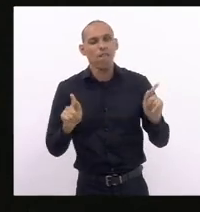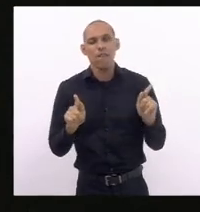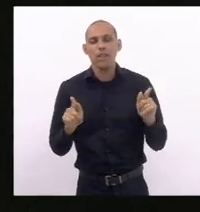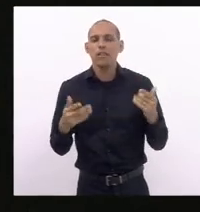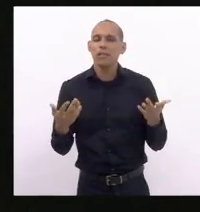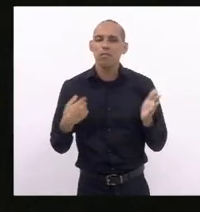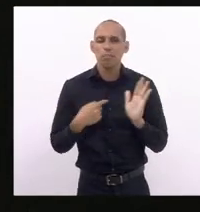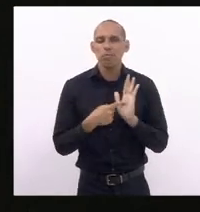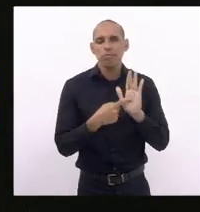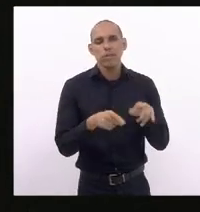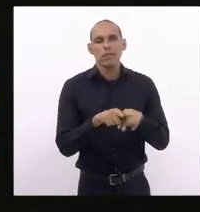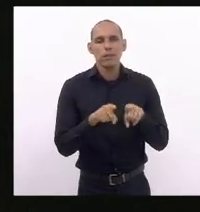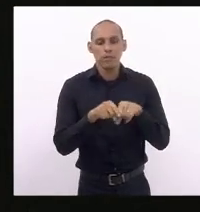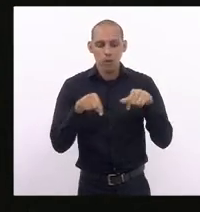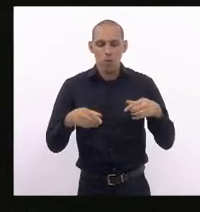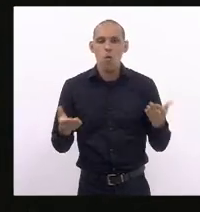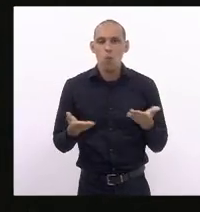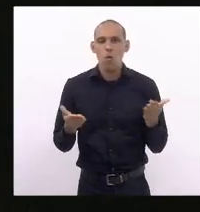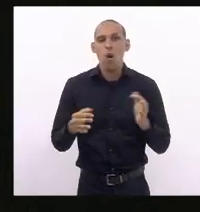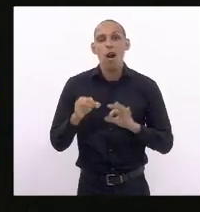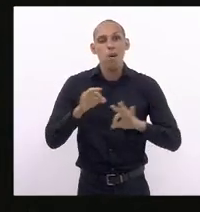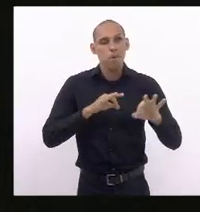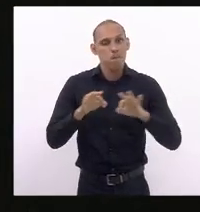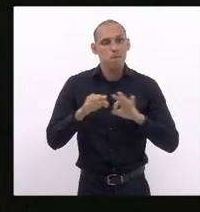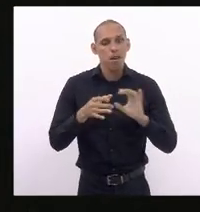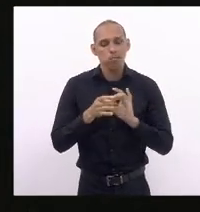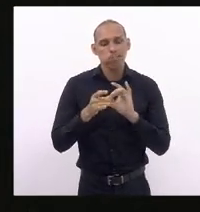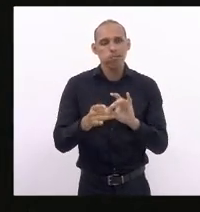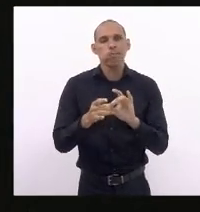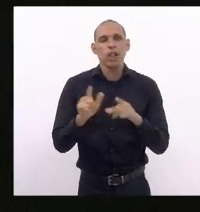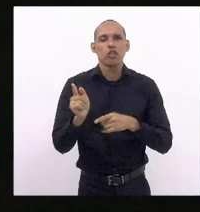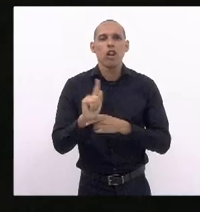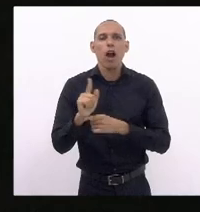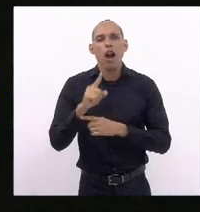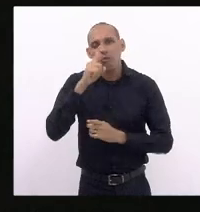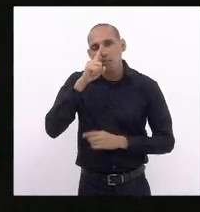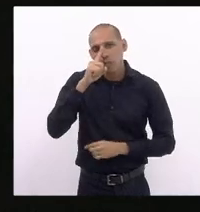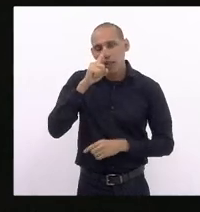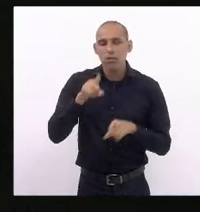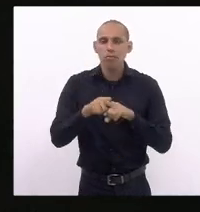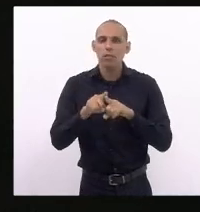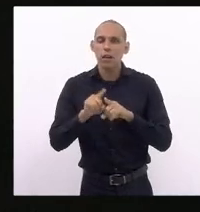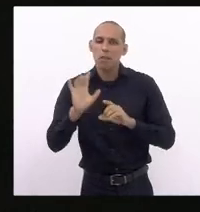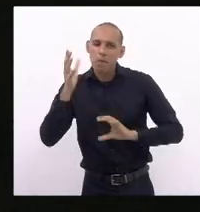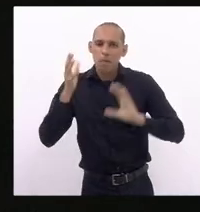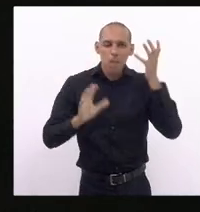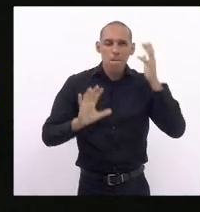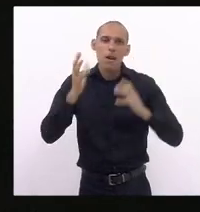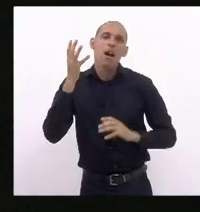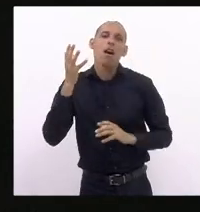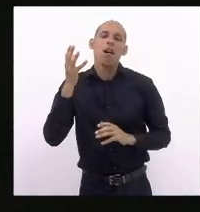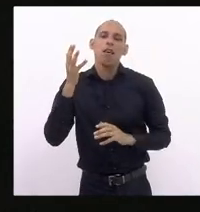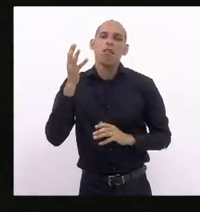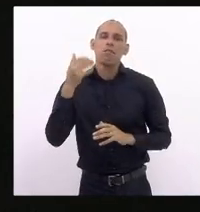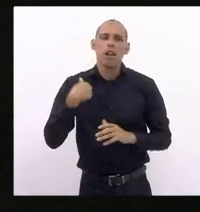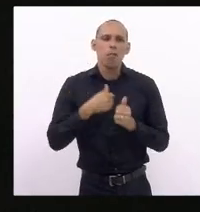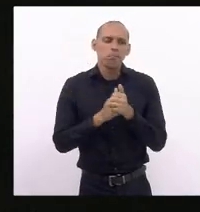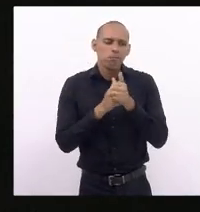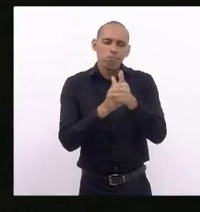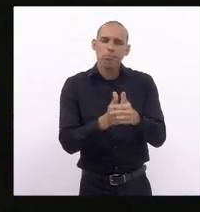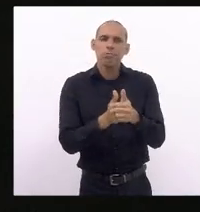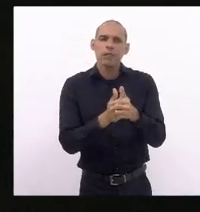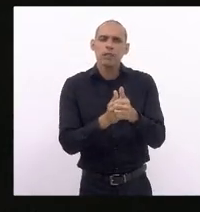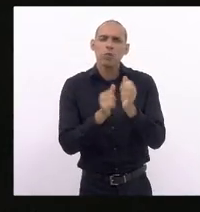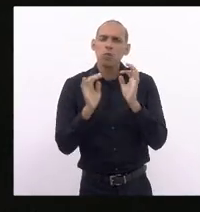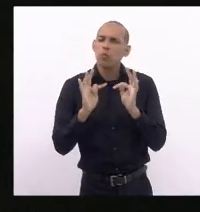na data de hoje, um plano integrado de gestão de riscos e desastres. Tenho acompanhado